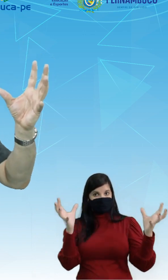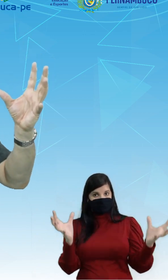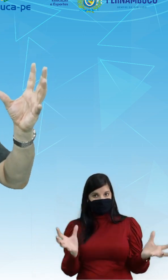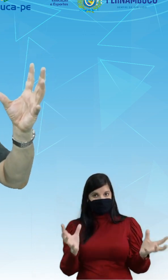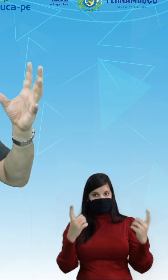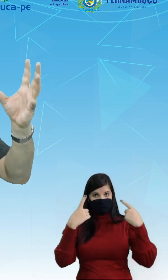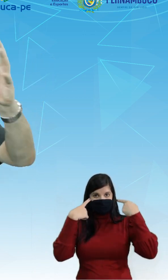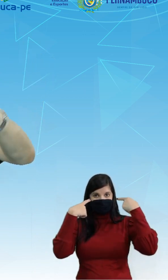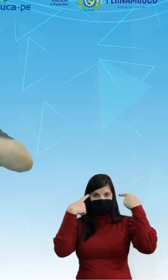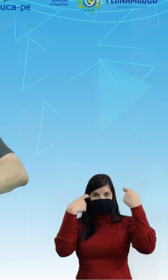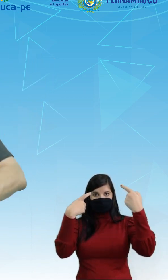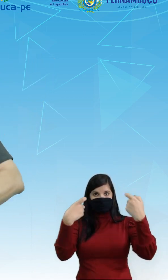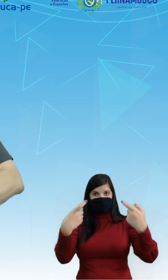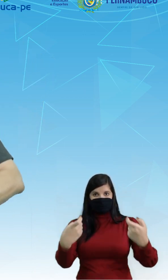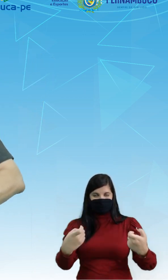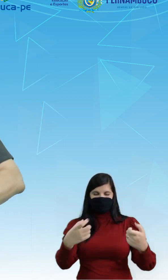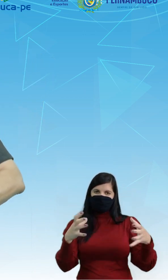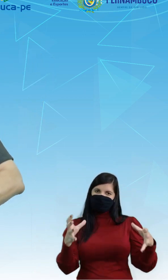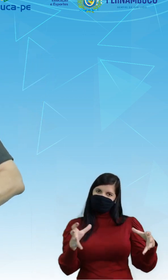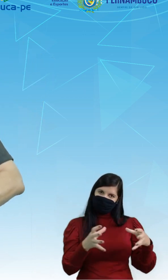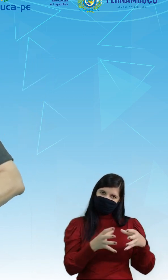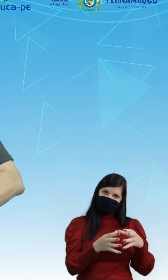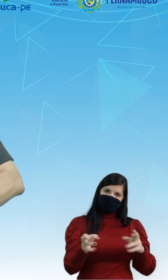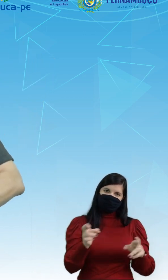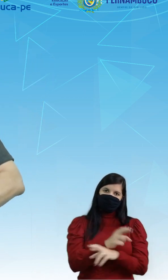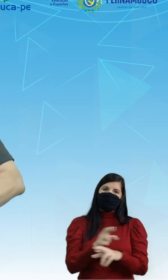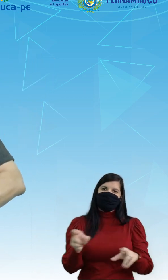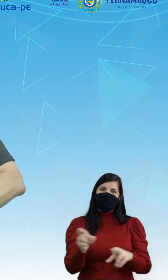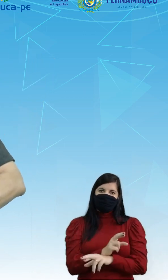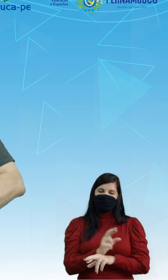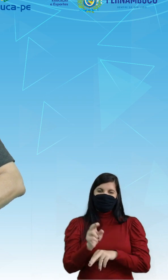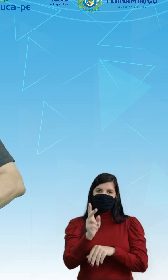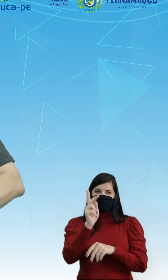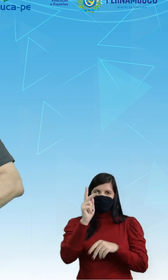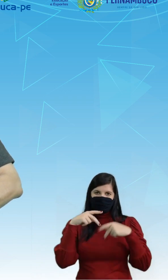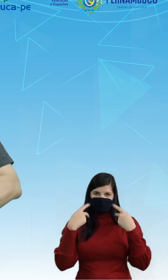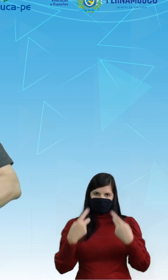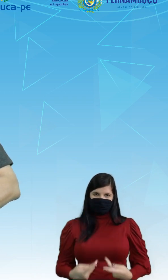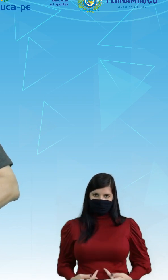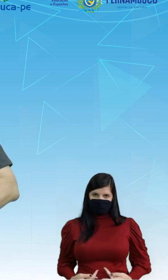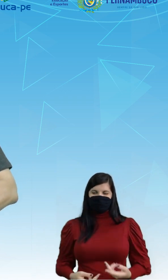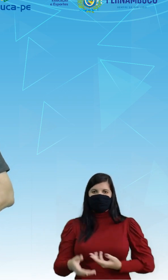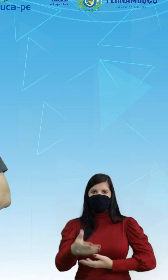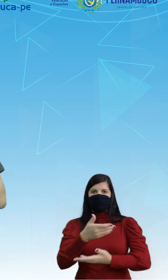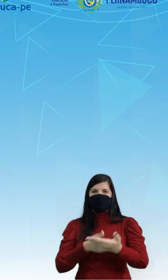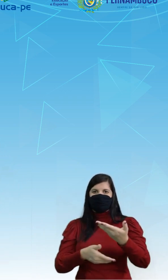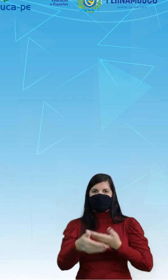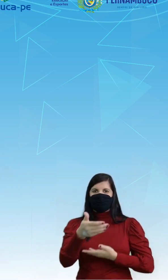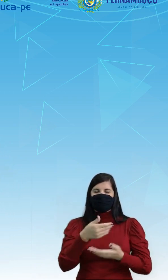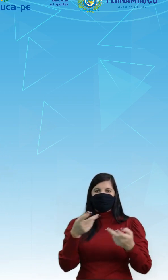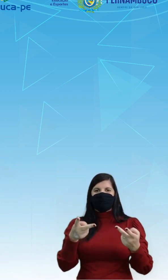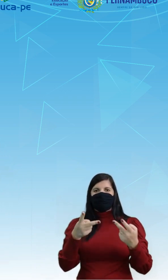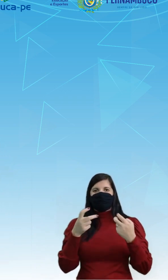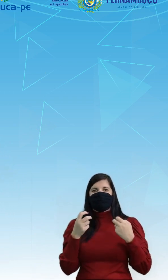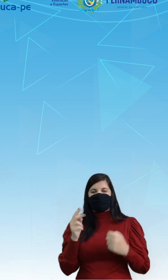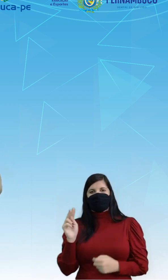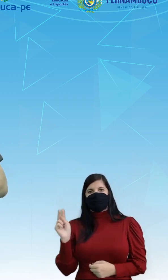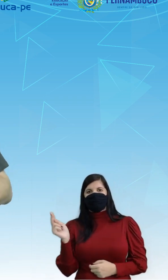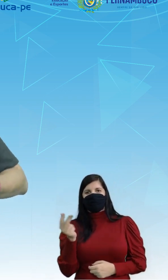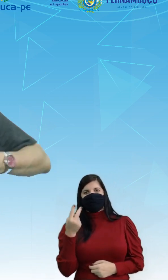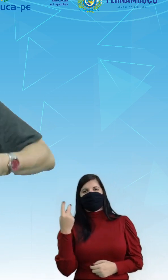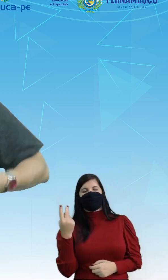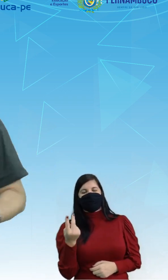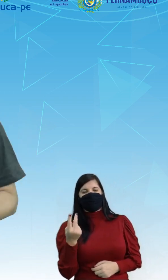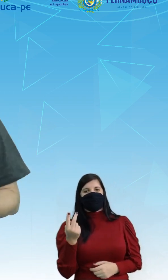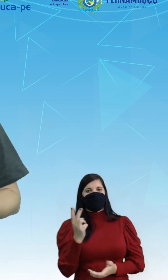as guerras, e pegou o micro, que é a relação interpessoal. Nesse caso, veja que o H, o horrível,